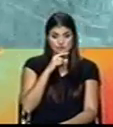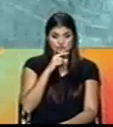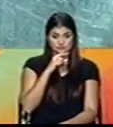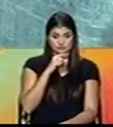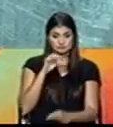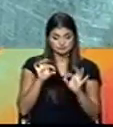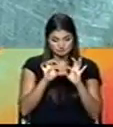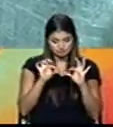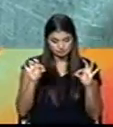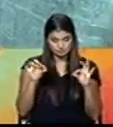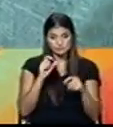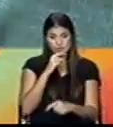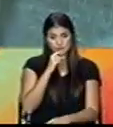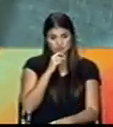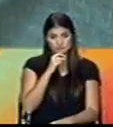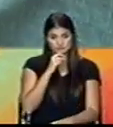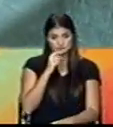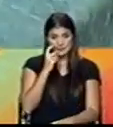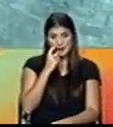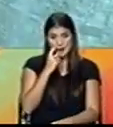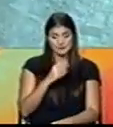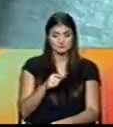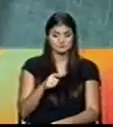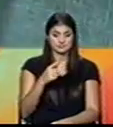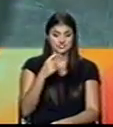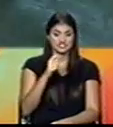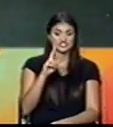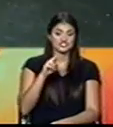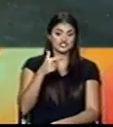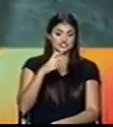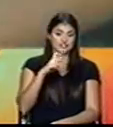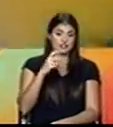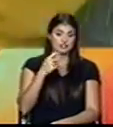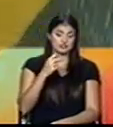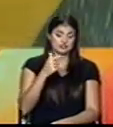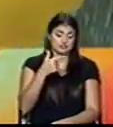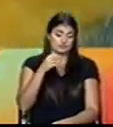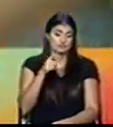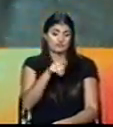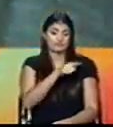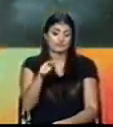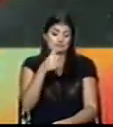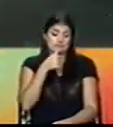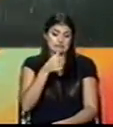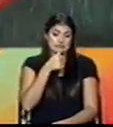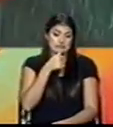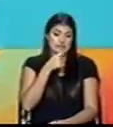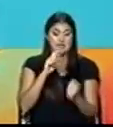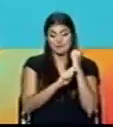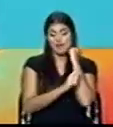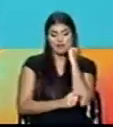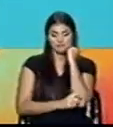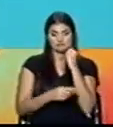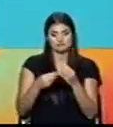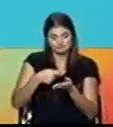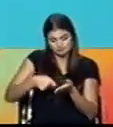vagem, podem usar vagem, podem usar extrato. Conforme gostarem como mais. Como quiserem. E a nossa banana esmagada. A